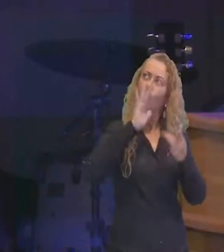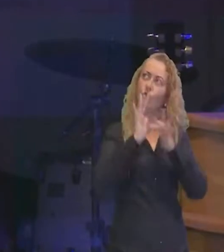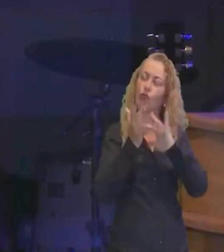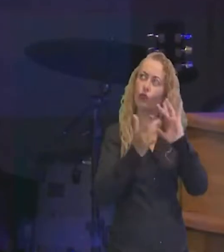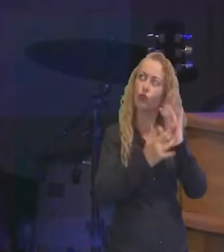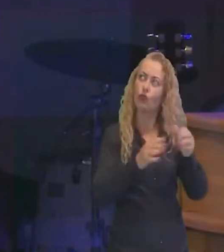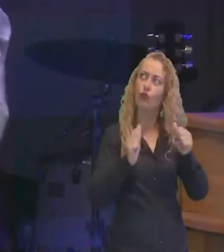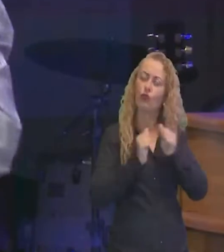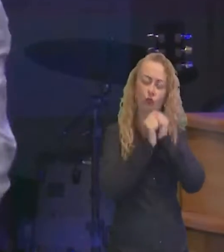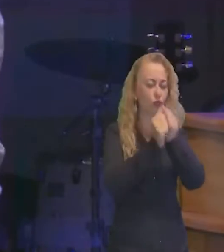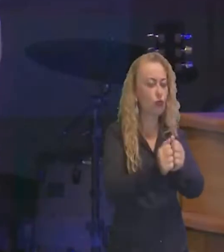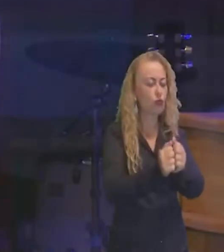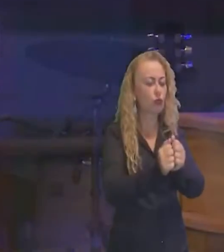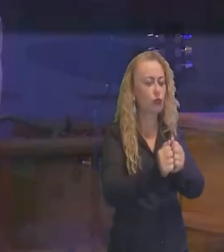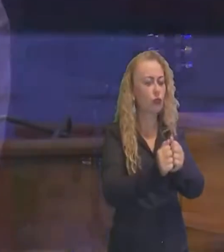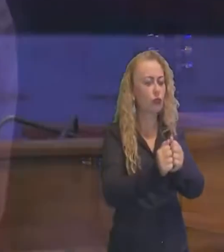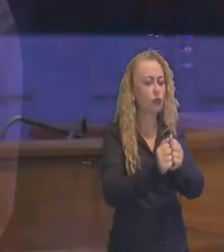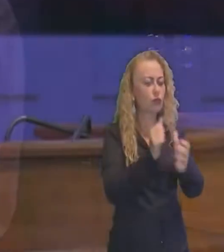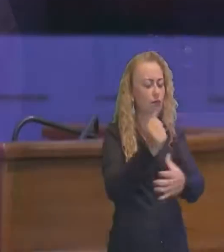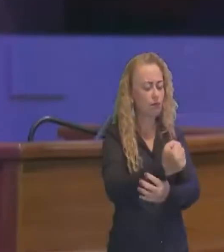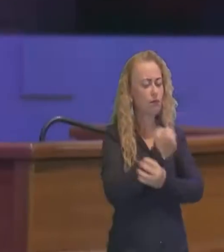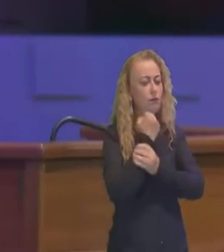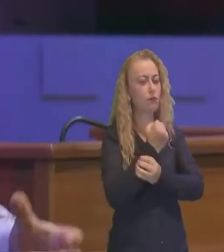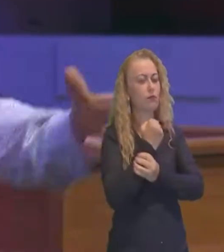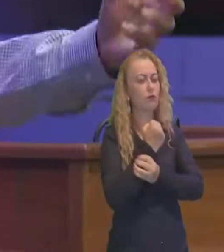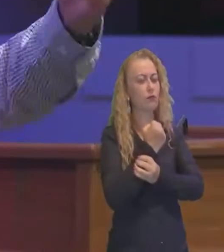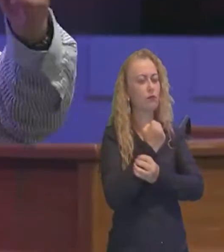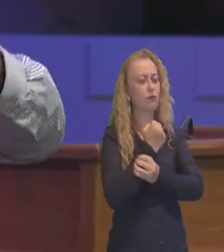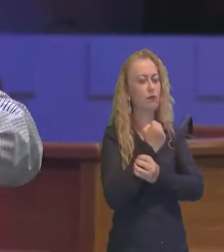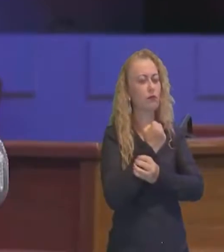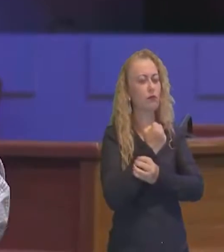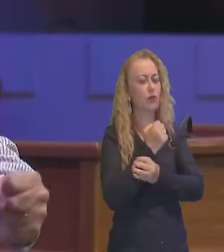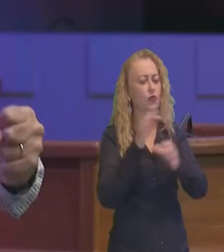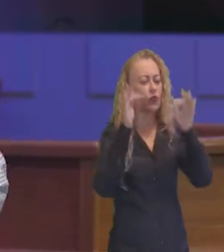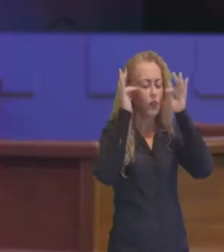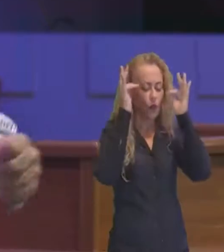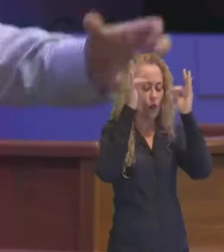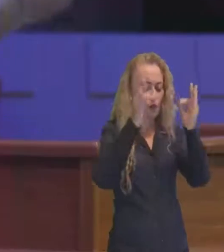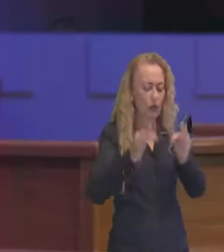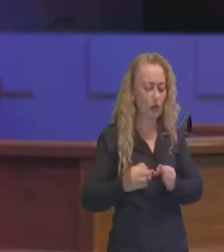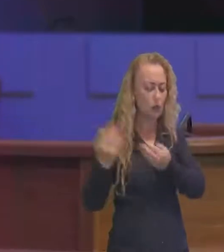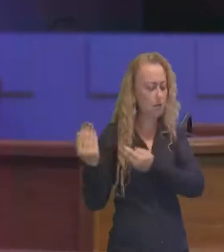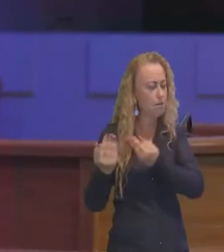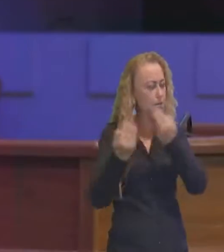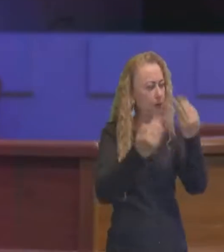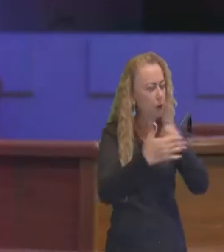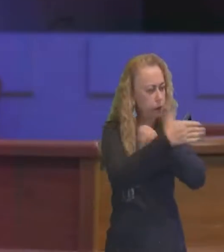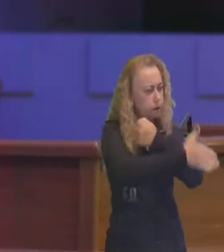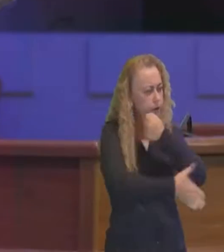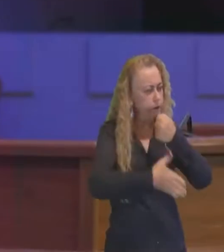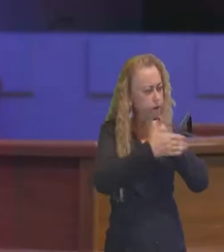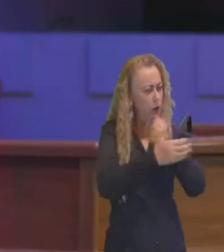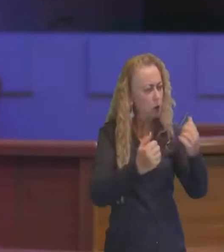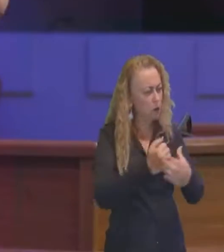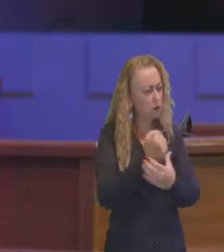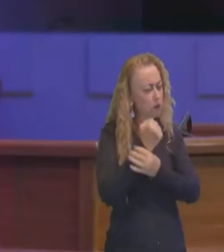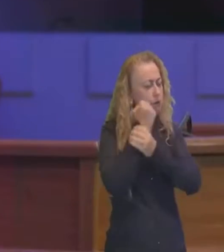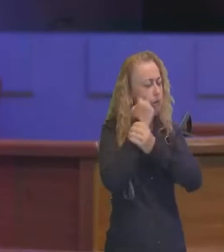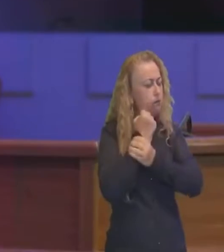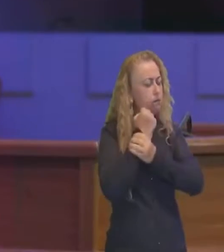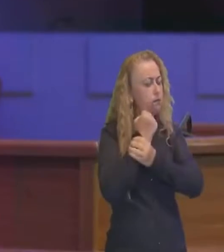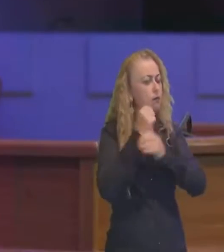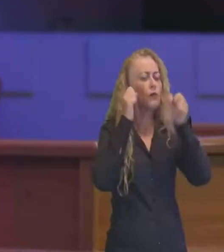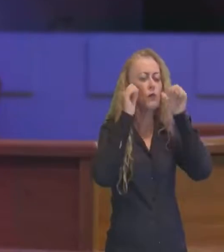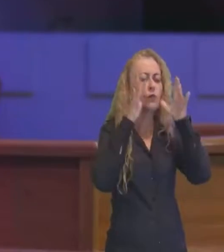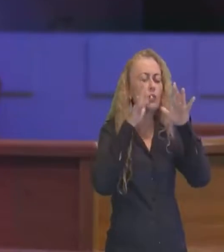Jesus. Há segurança, a fidelidade traz segurança, a fidelidade traz bênção para